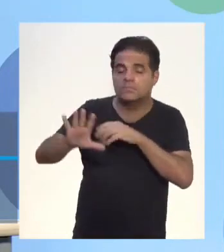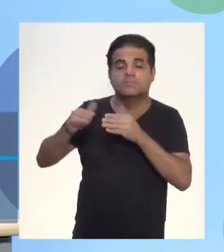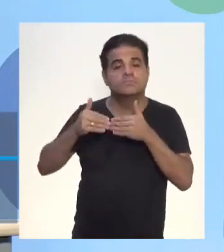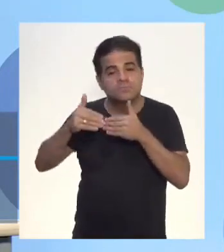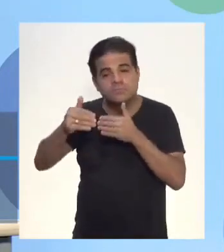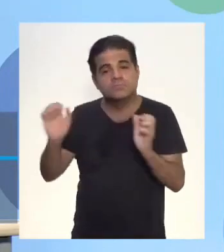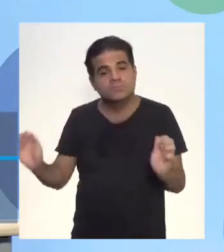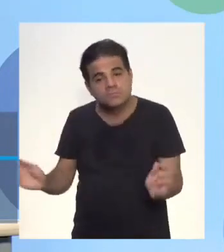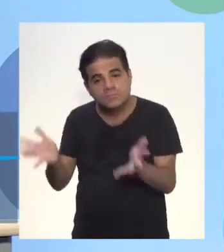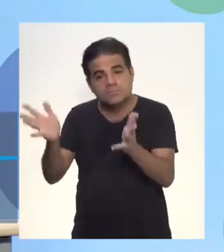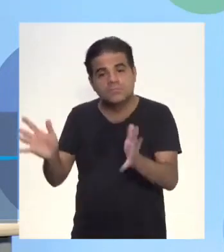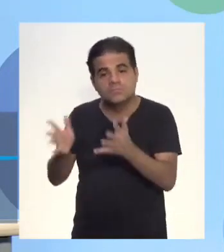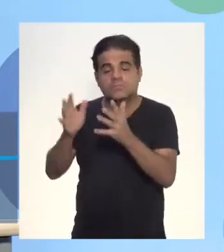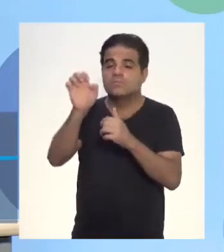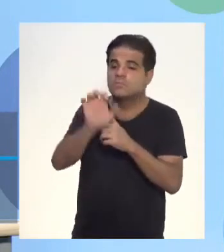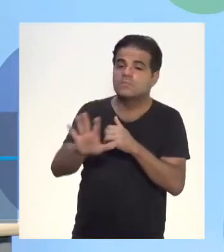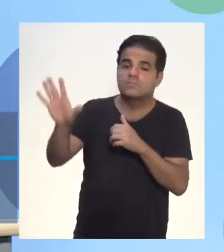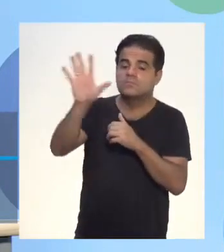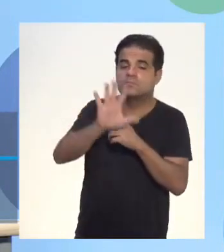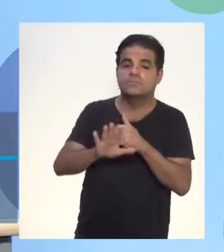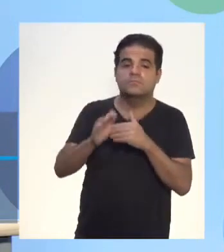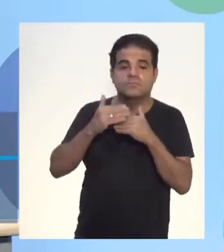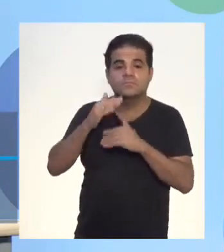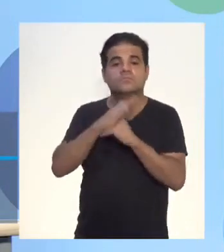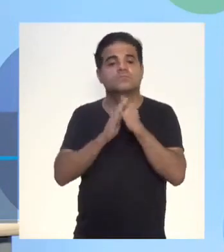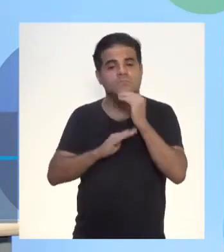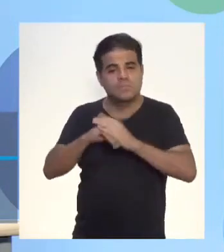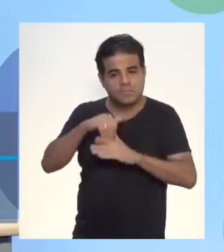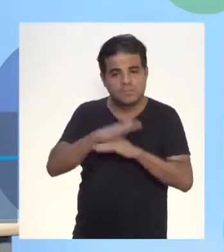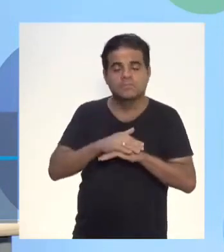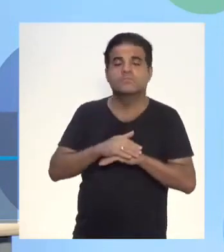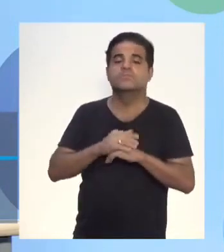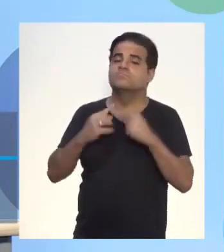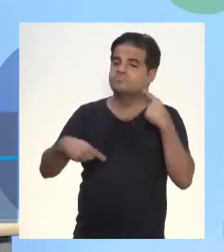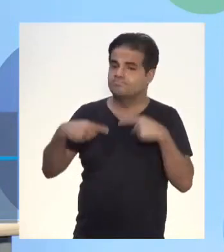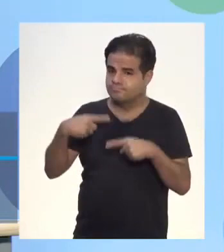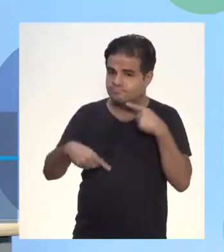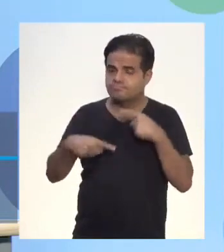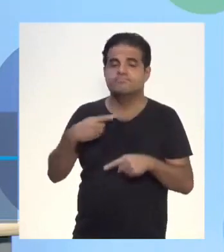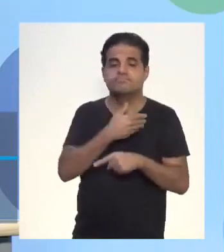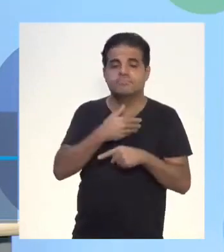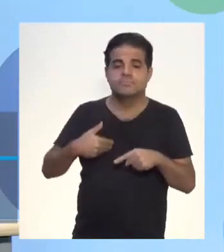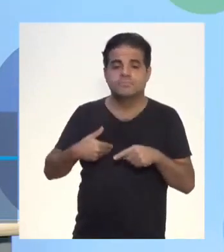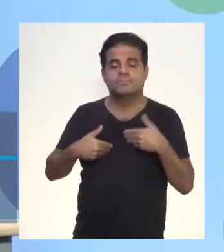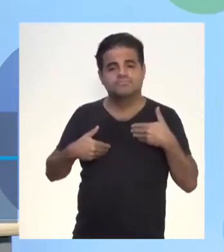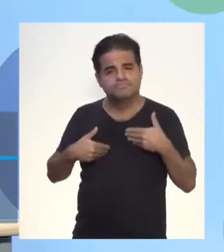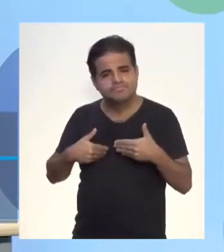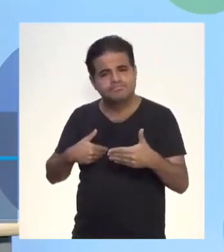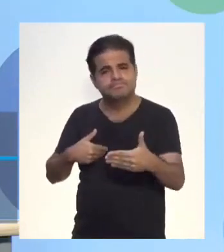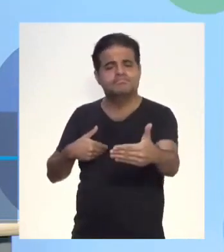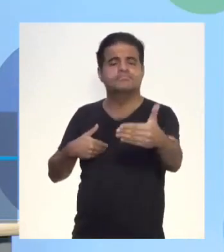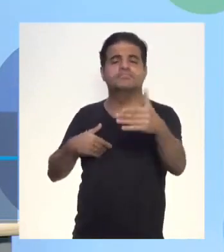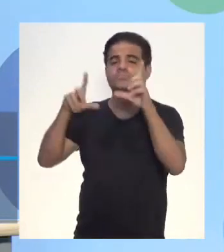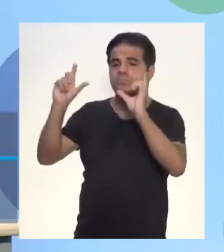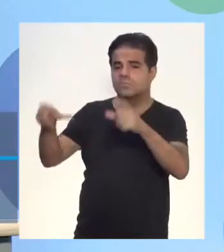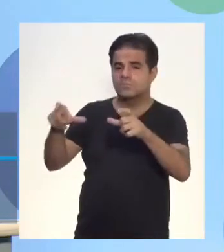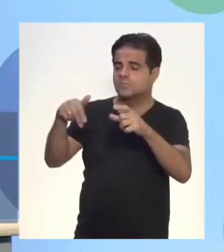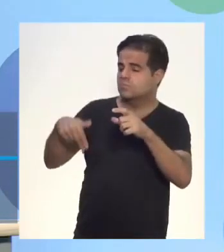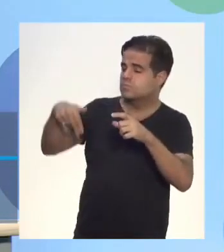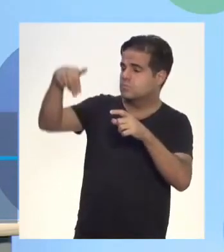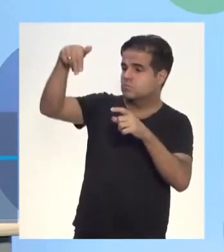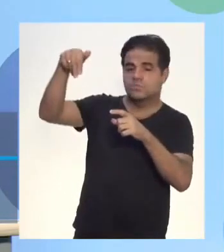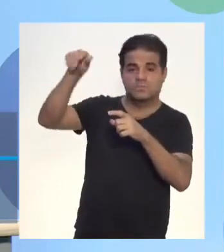saneamento é o Estado, né? Com ações, com políticas públicas. Se nós estamos dizendo que em uma determinada região, na região